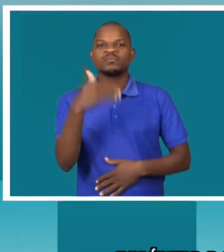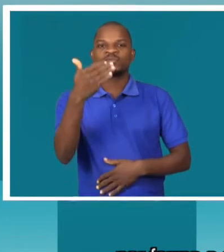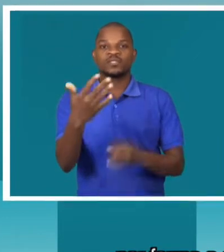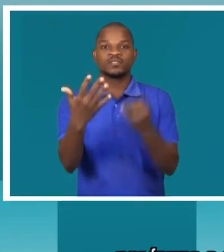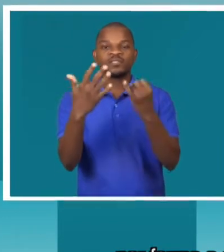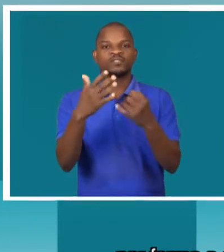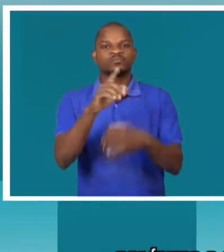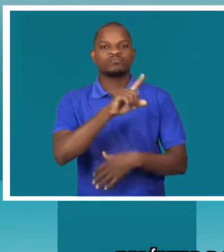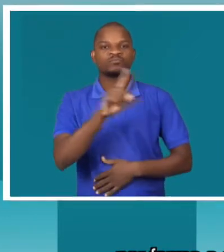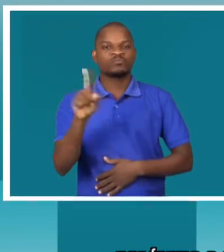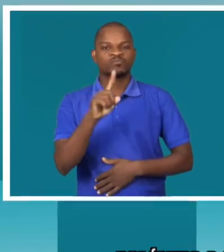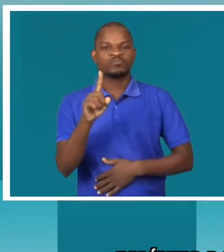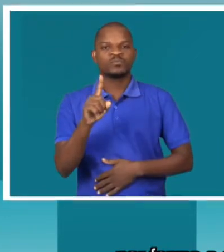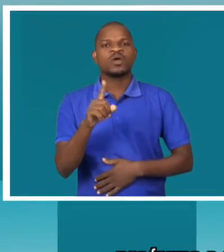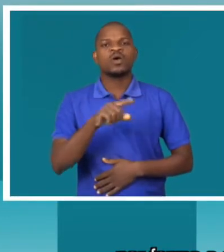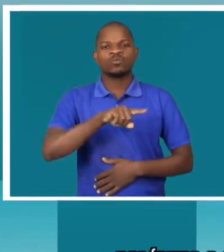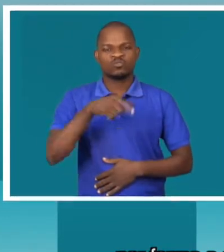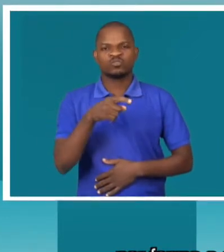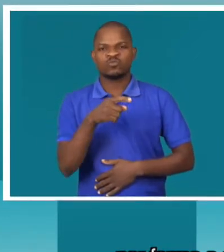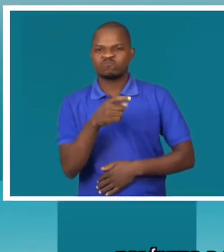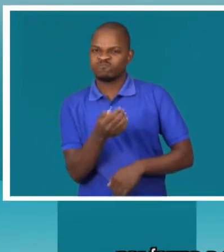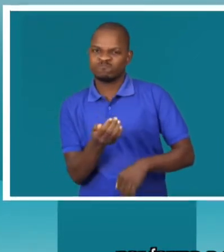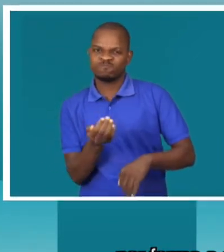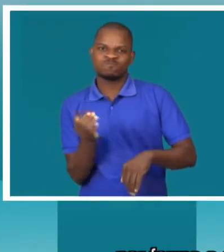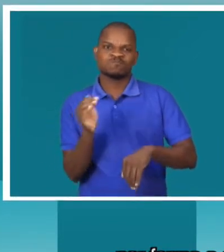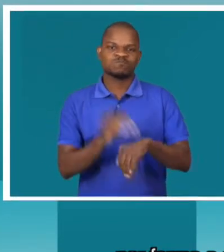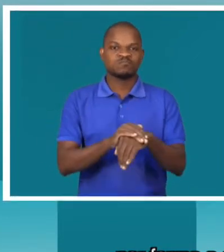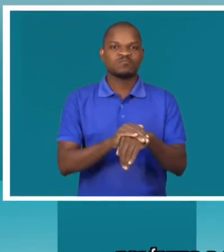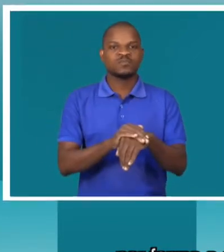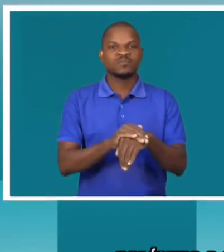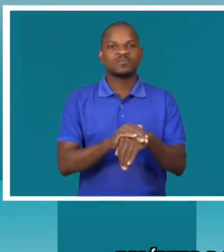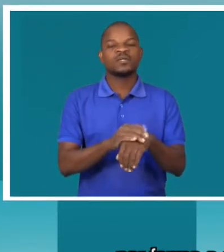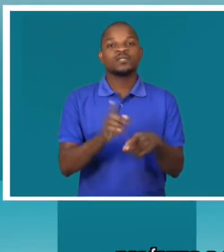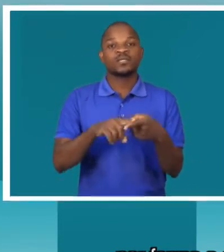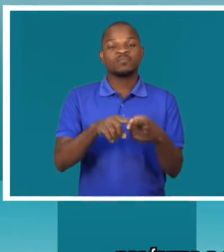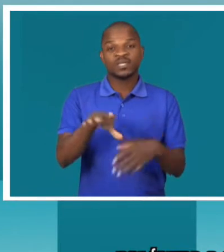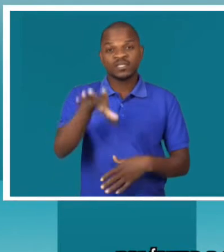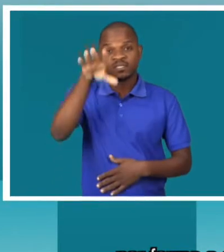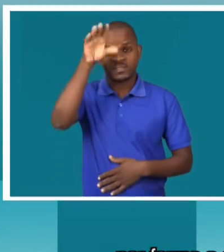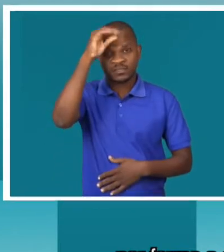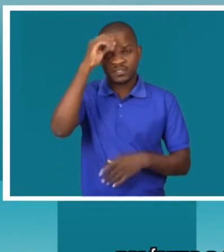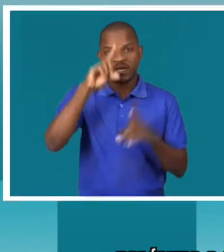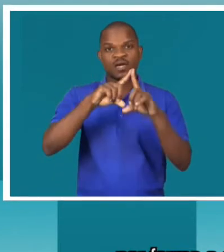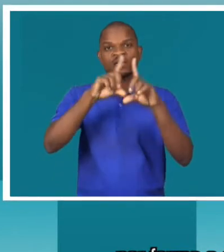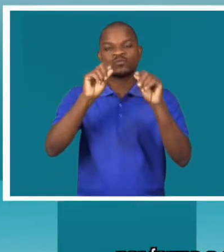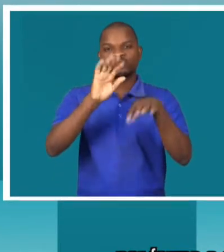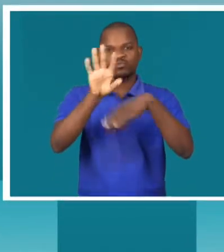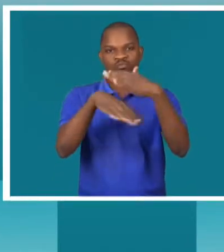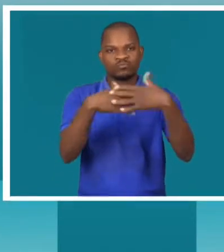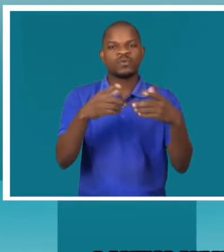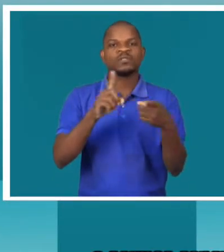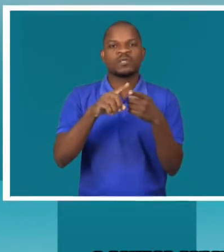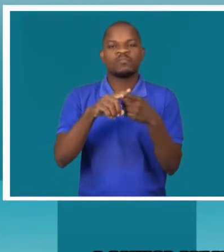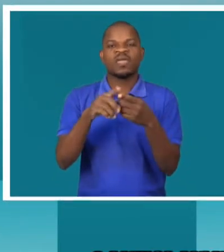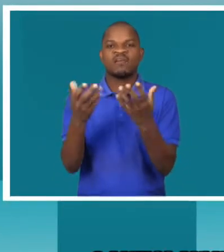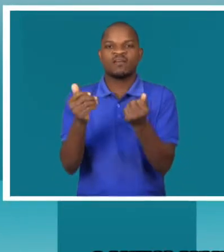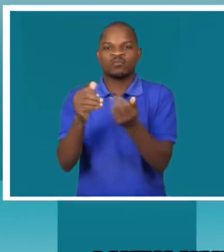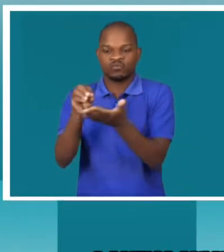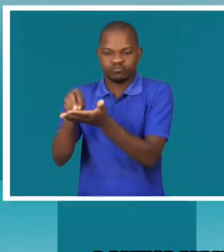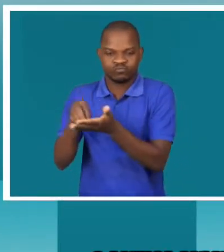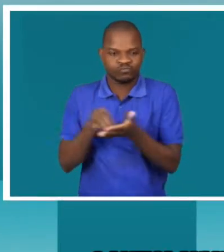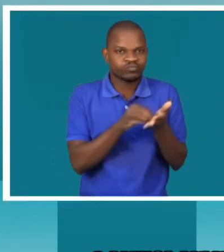daqui a seis meses estejamos em condições de perceber as primeiras mensagens e sermos capazes de